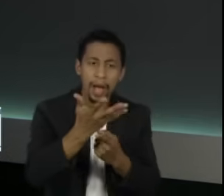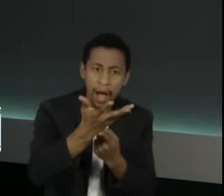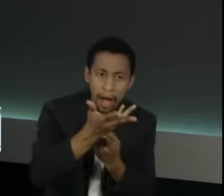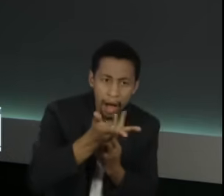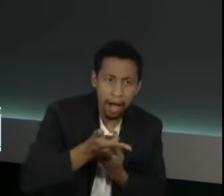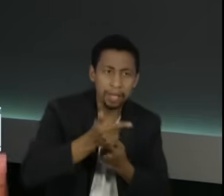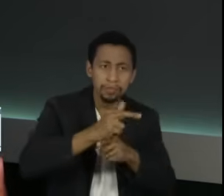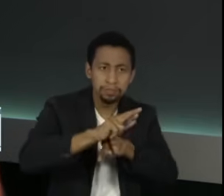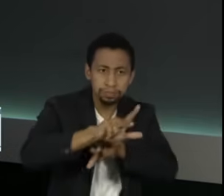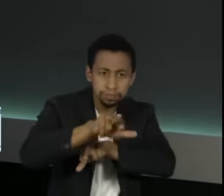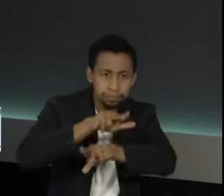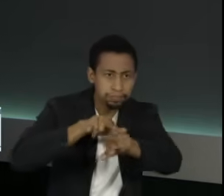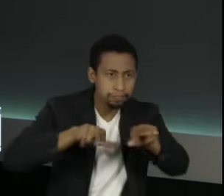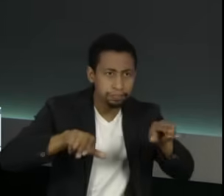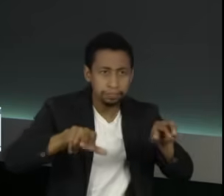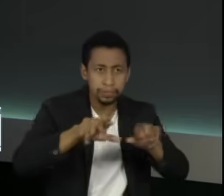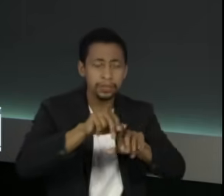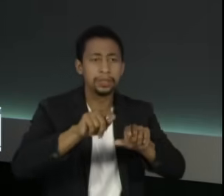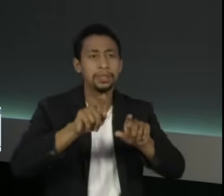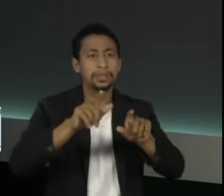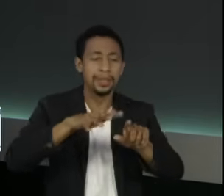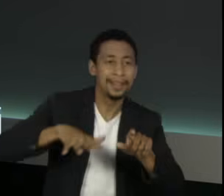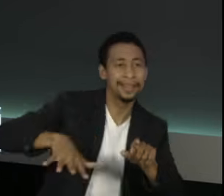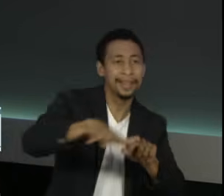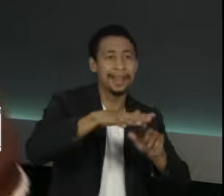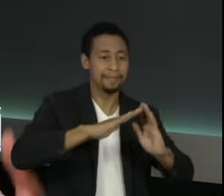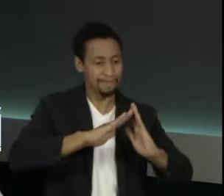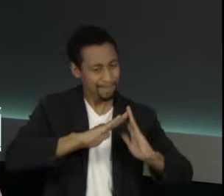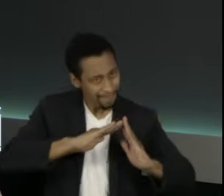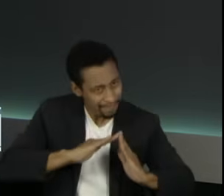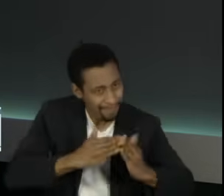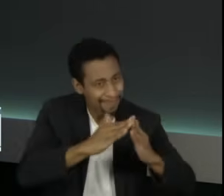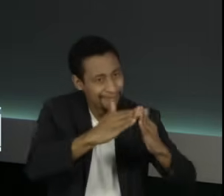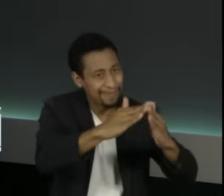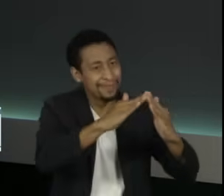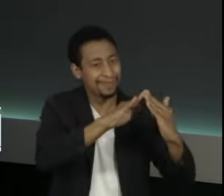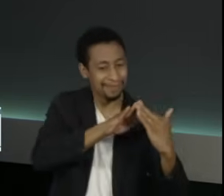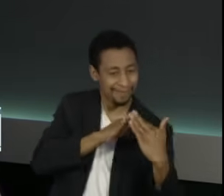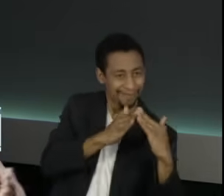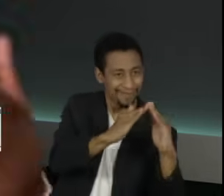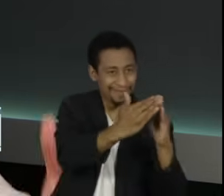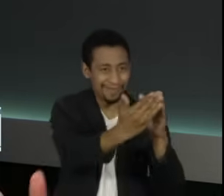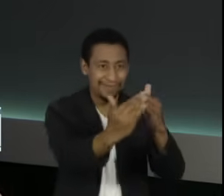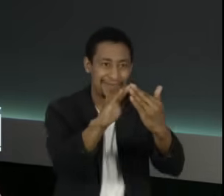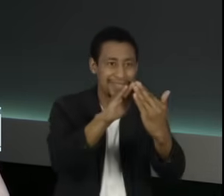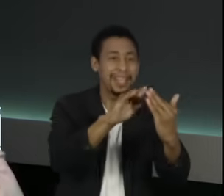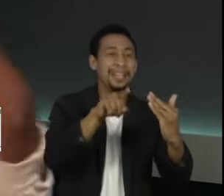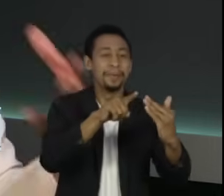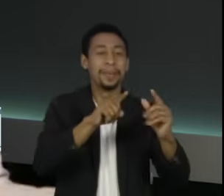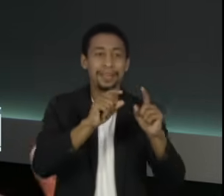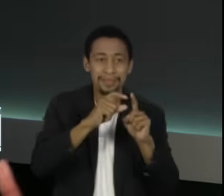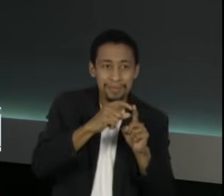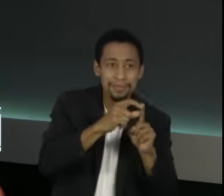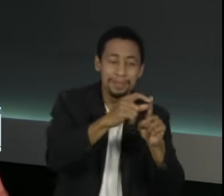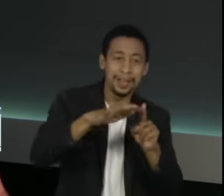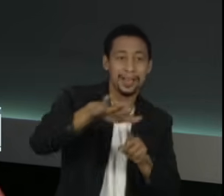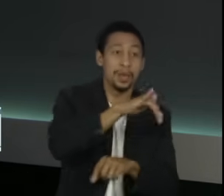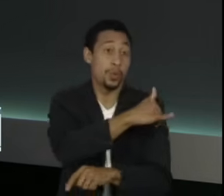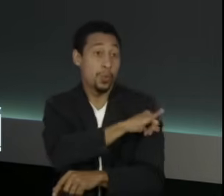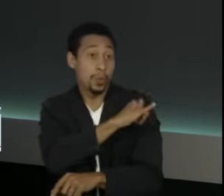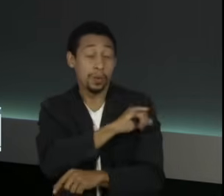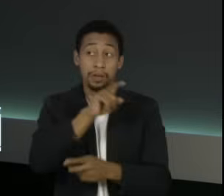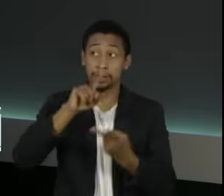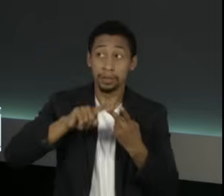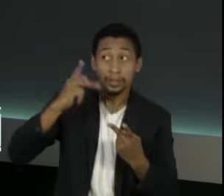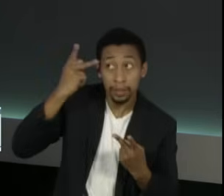elas são disponibilizadas dentro da comunidade, dentro das favelas, no Rio, São Paulo, nas outras